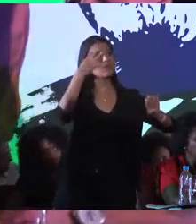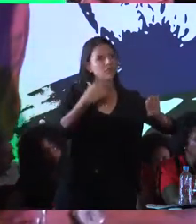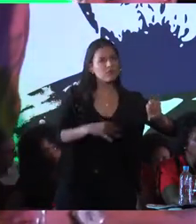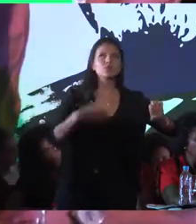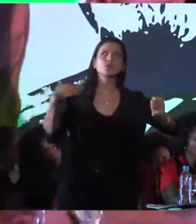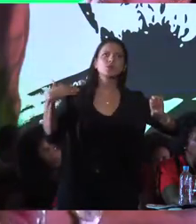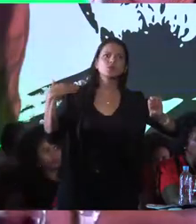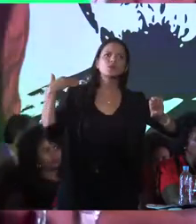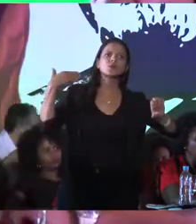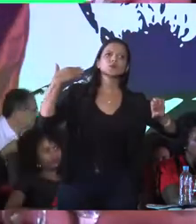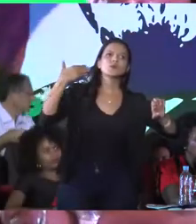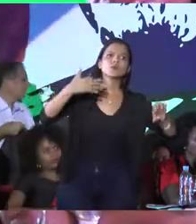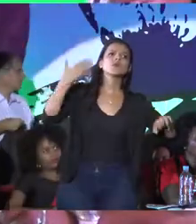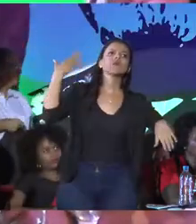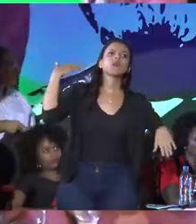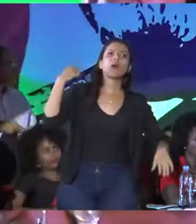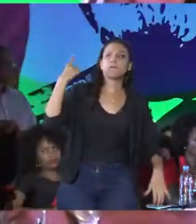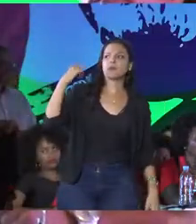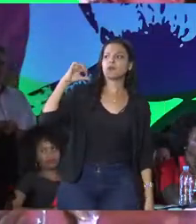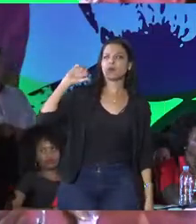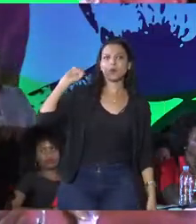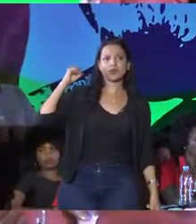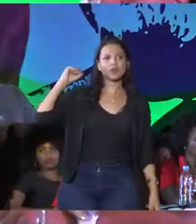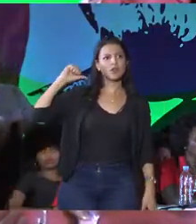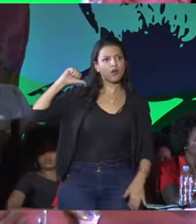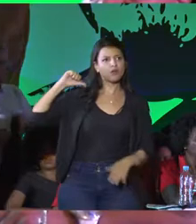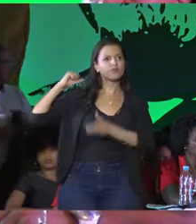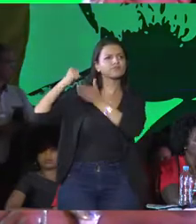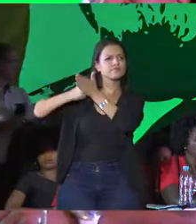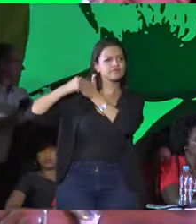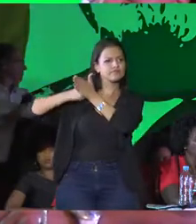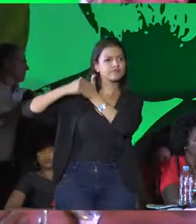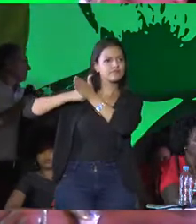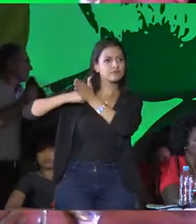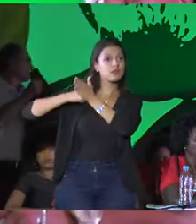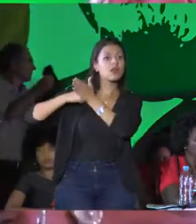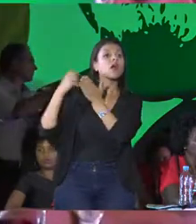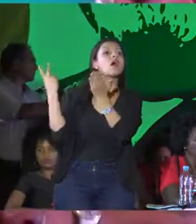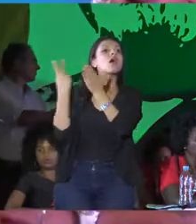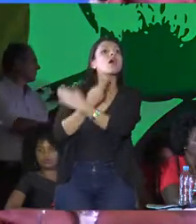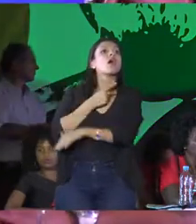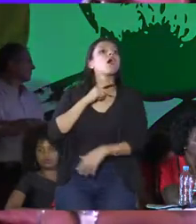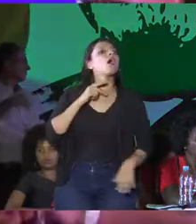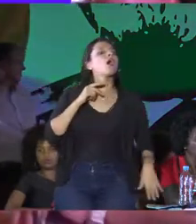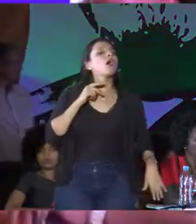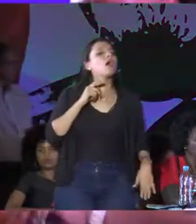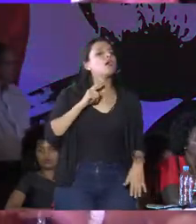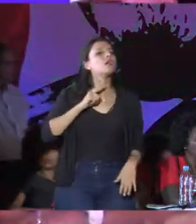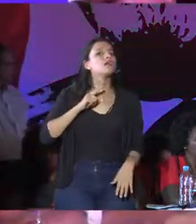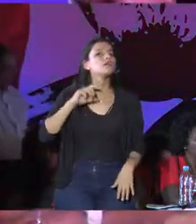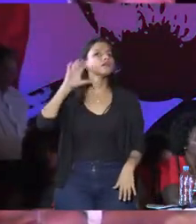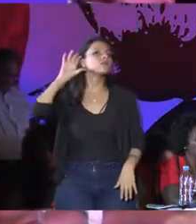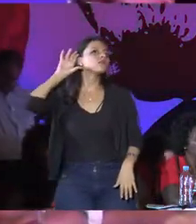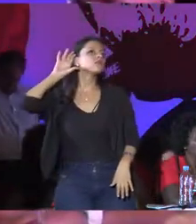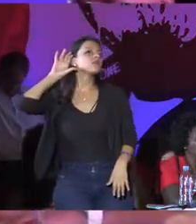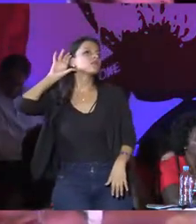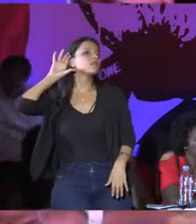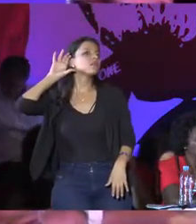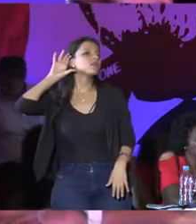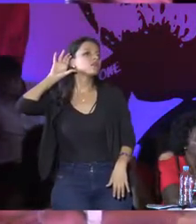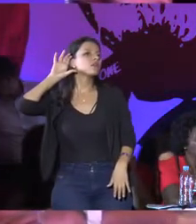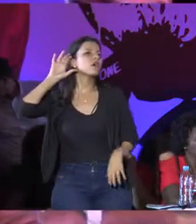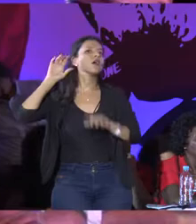desde a Batalha de 89, quando vimos ecoar aquela